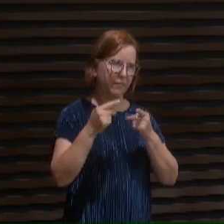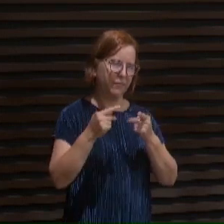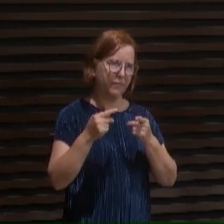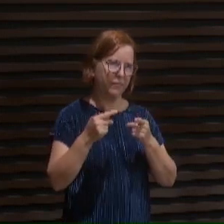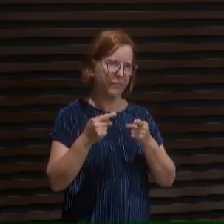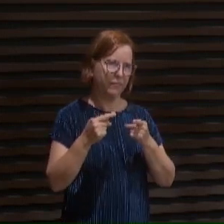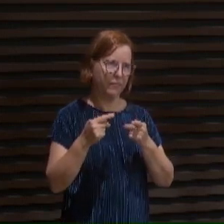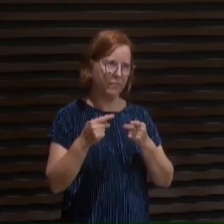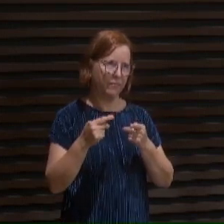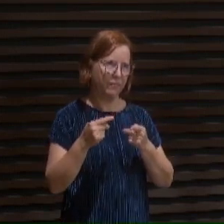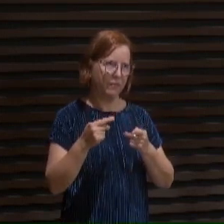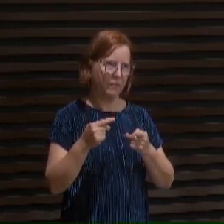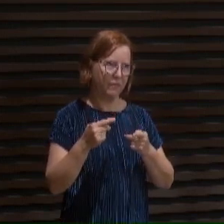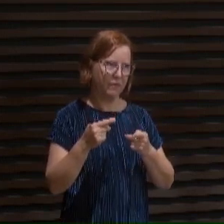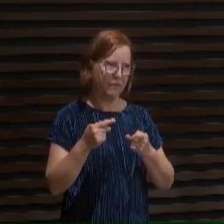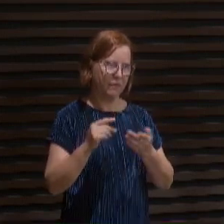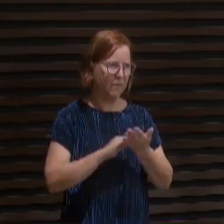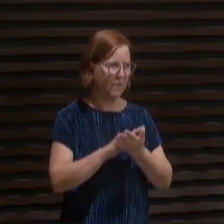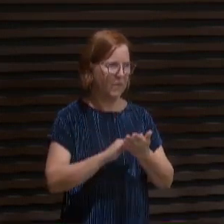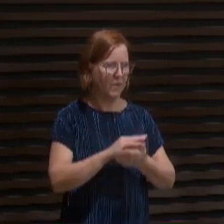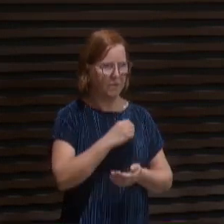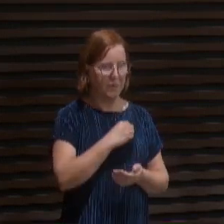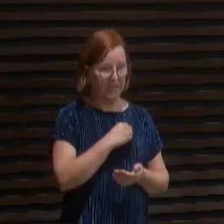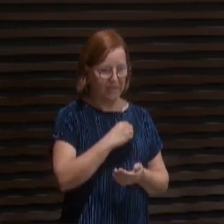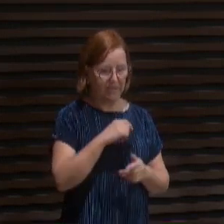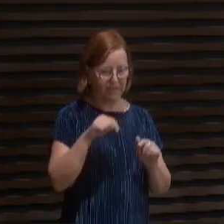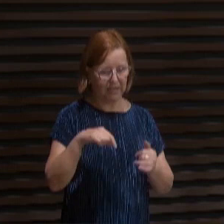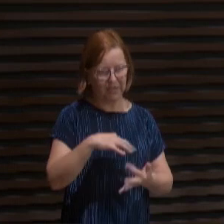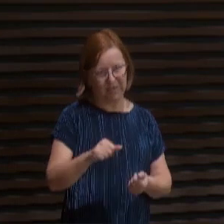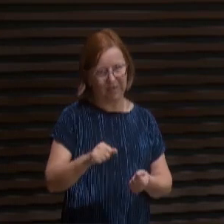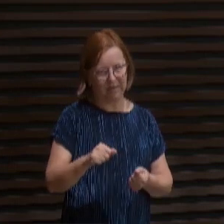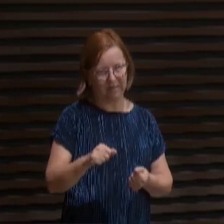nenhuma iniquidade da terra é mais comum